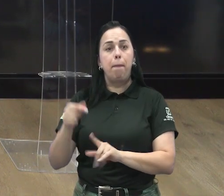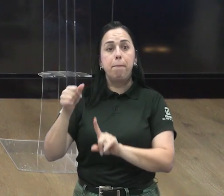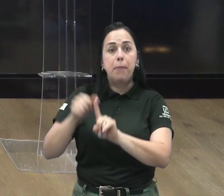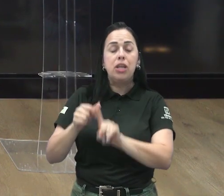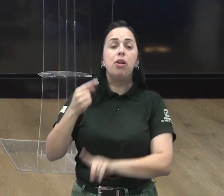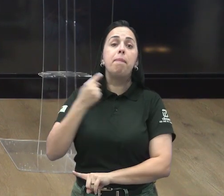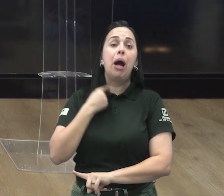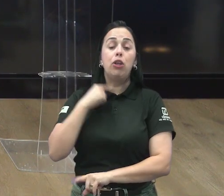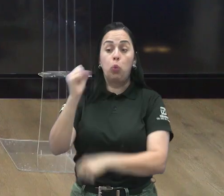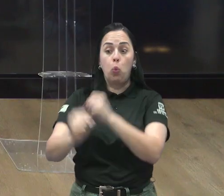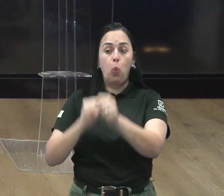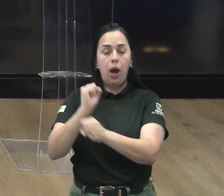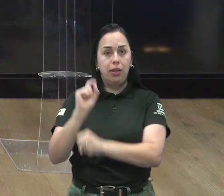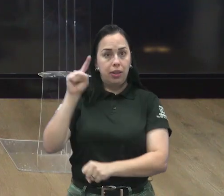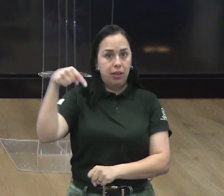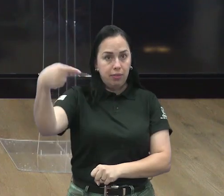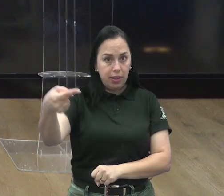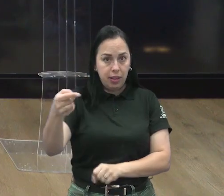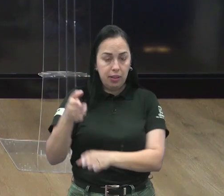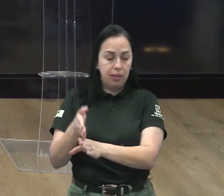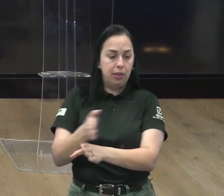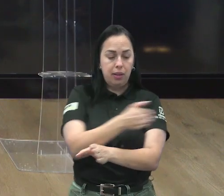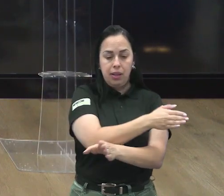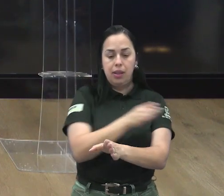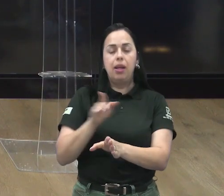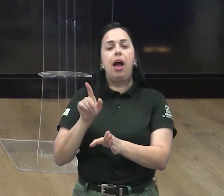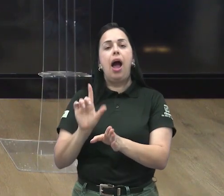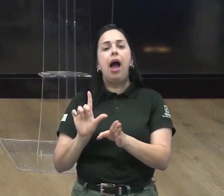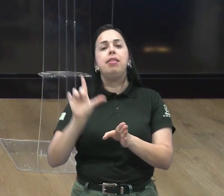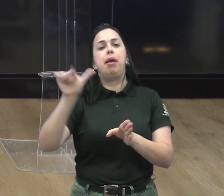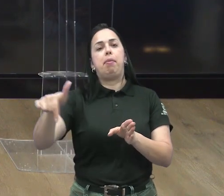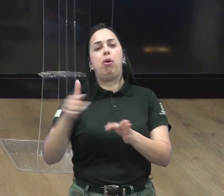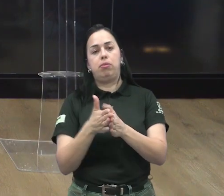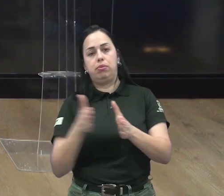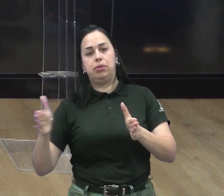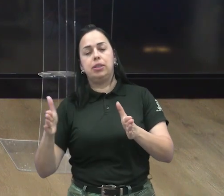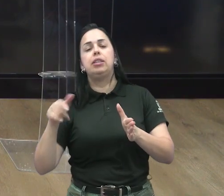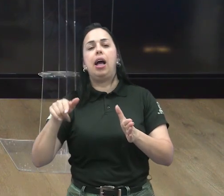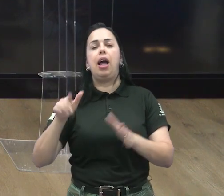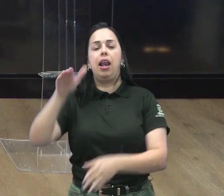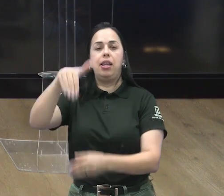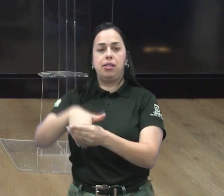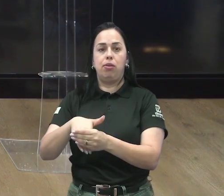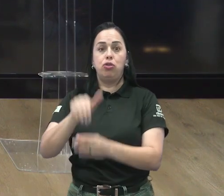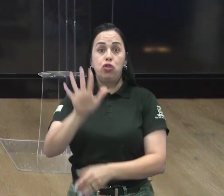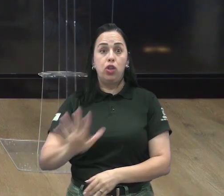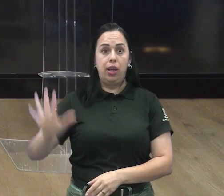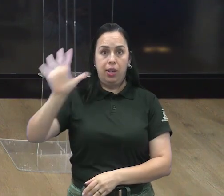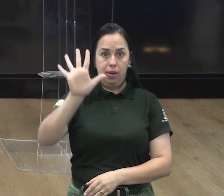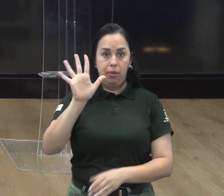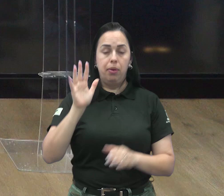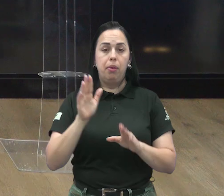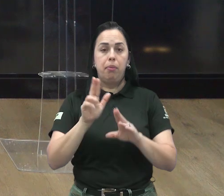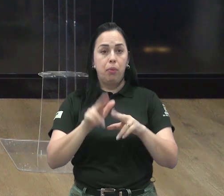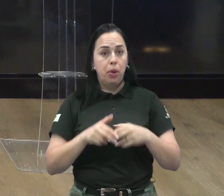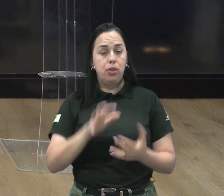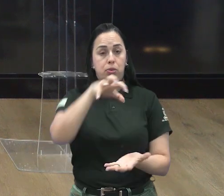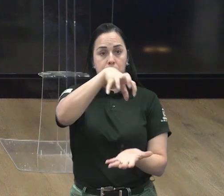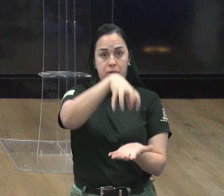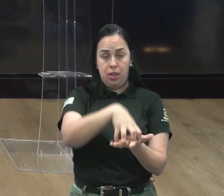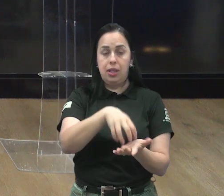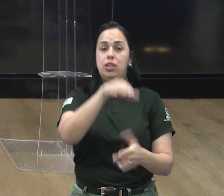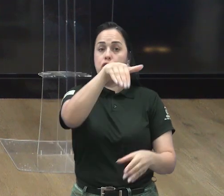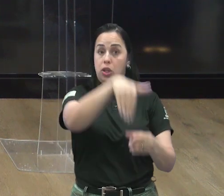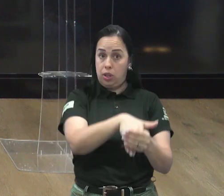se encerrar em maio do próximo ano, antes do primeiro turno das eleições gerais de 2026. Com isso,